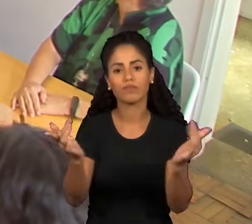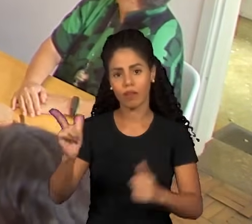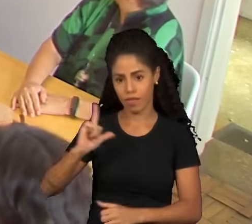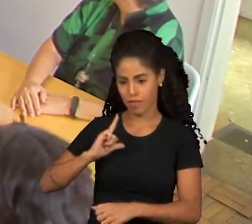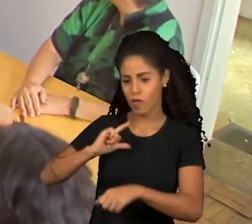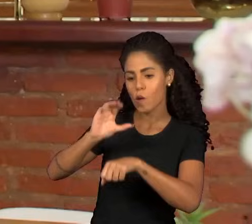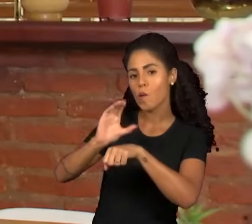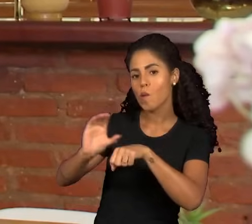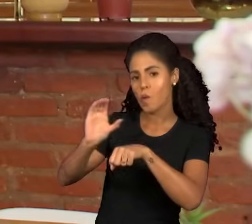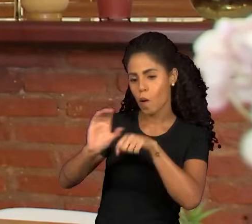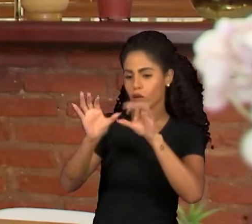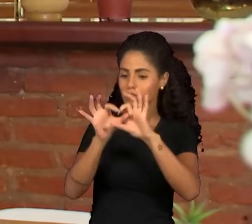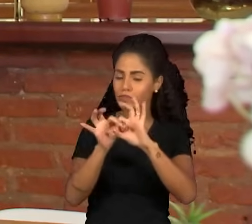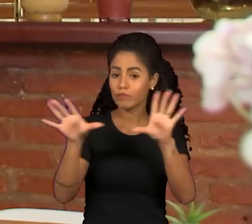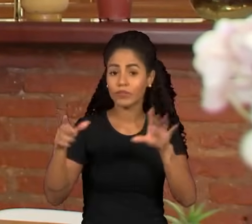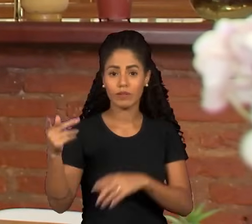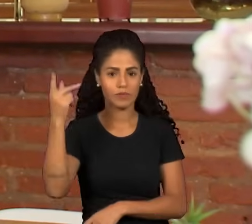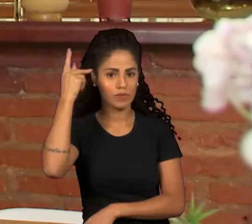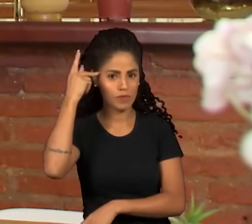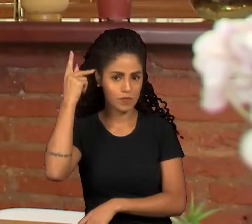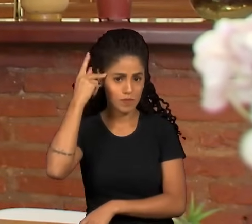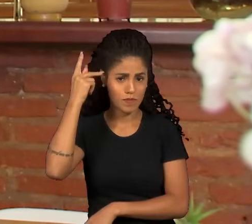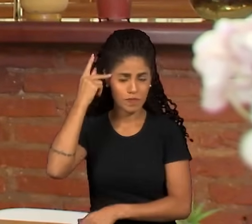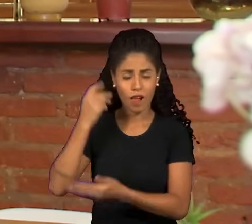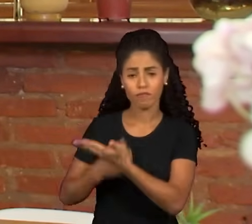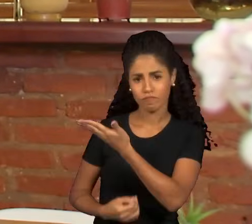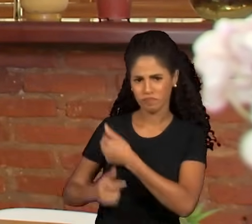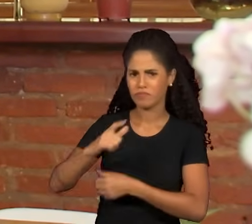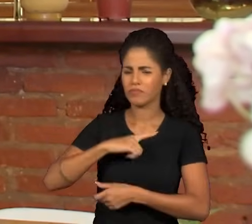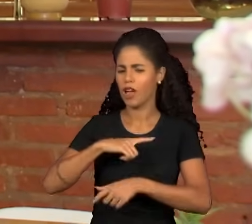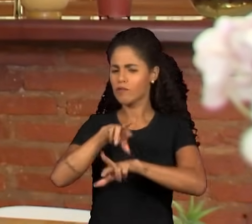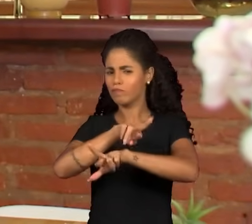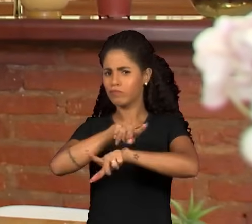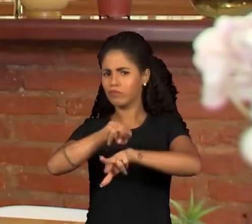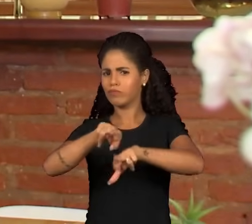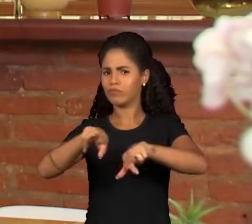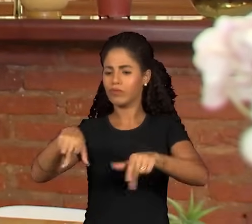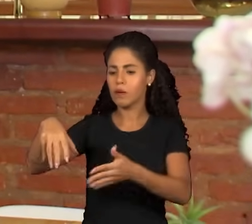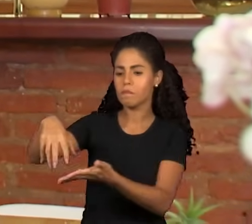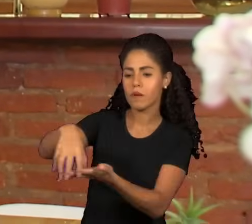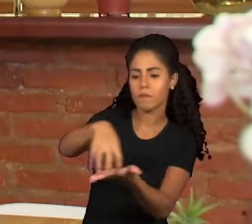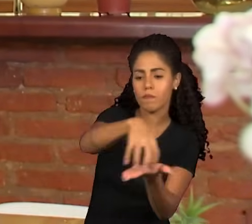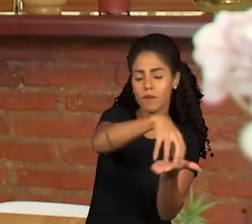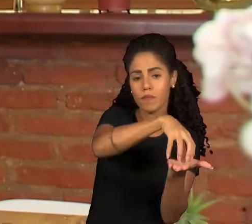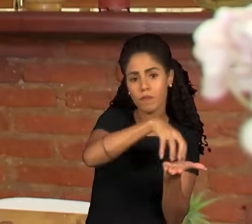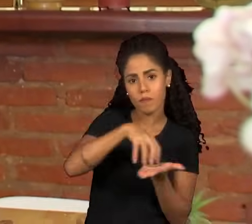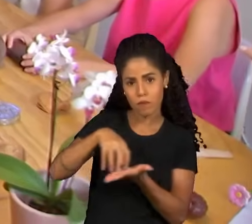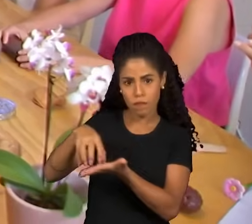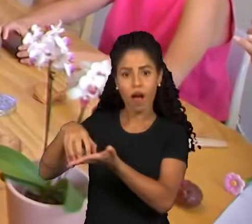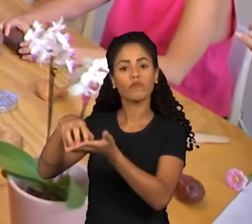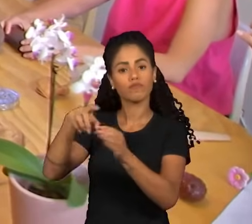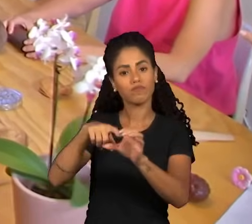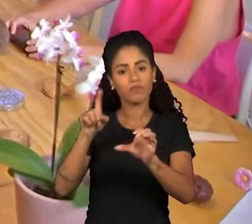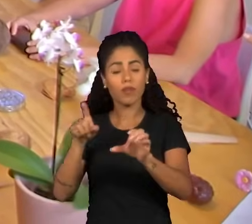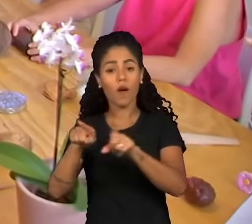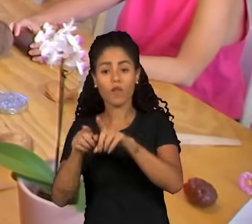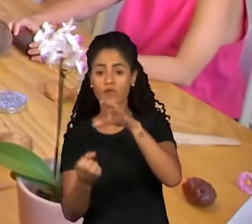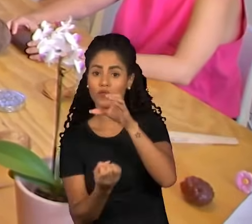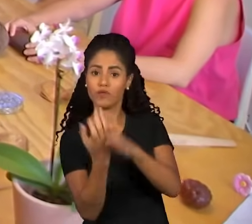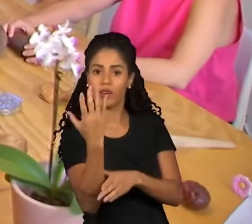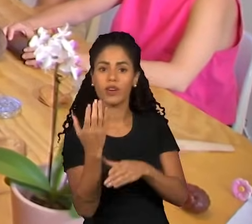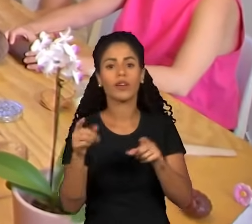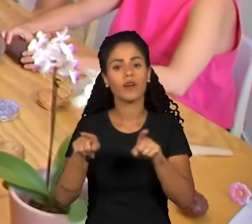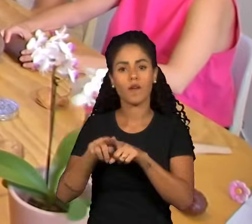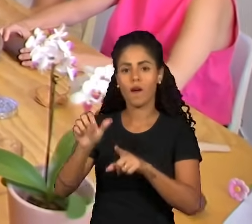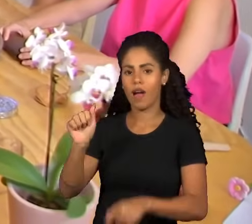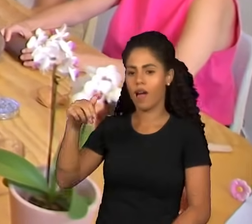cursos livres na capital paulista. Já teve várias sedes e hoje é itinerante. Foi criada pelo